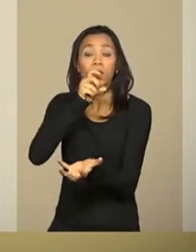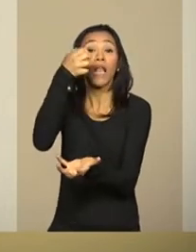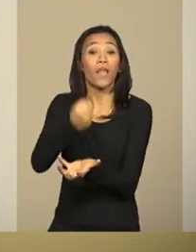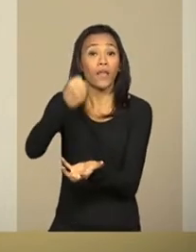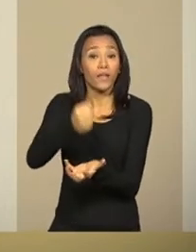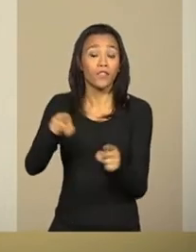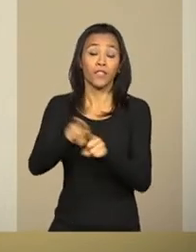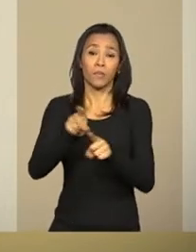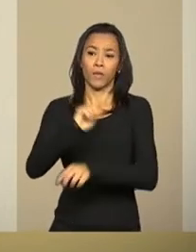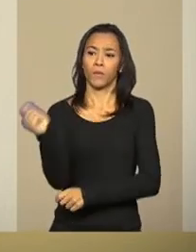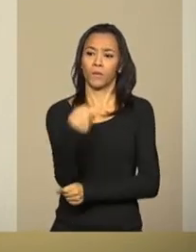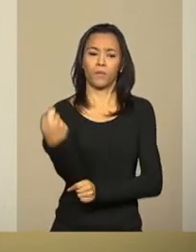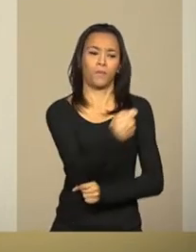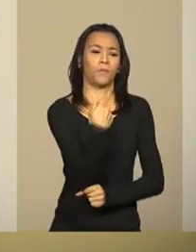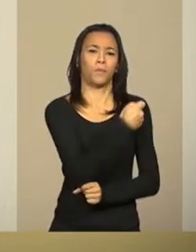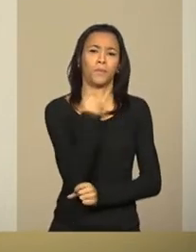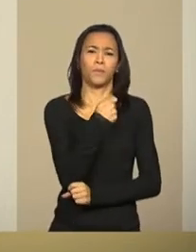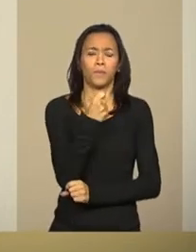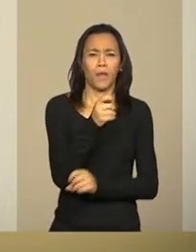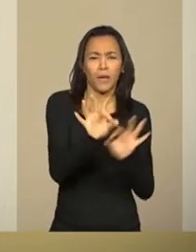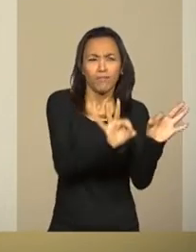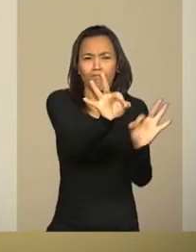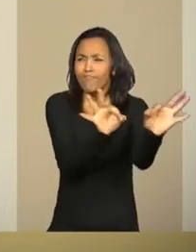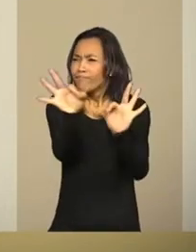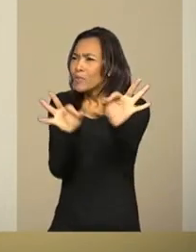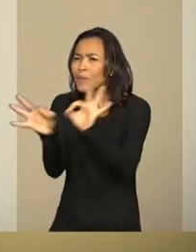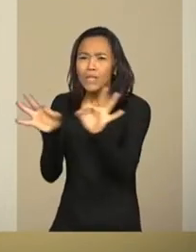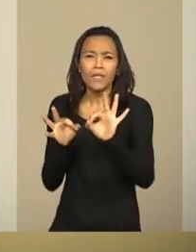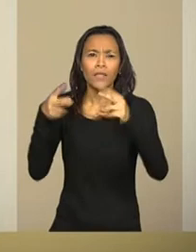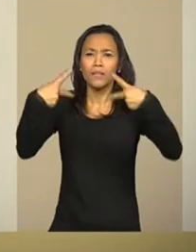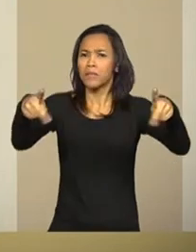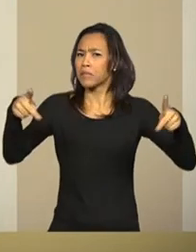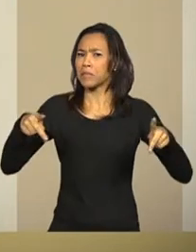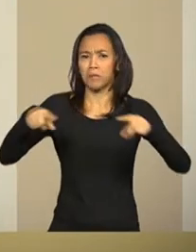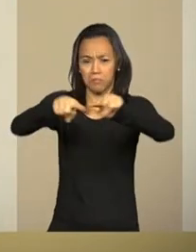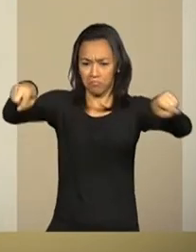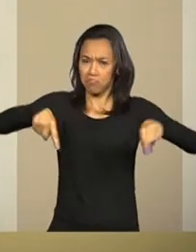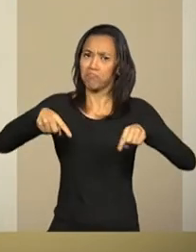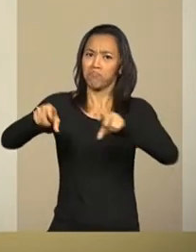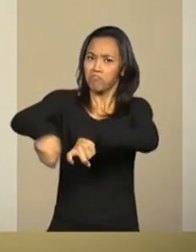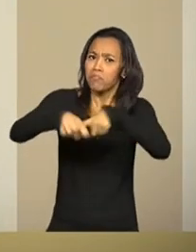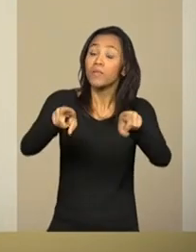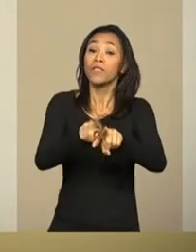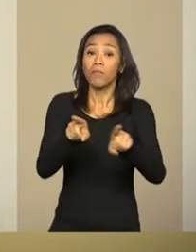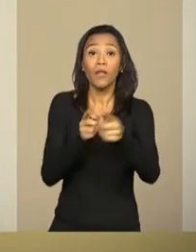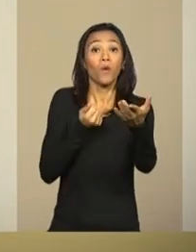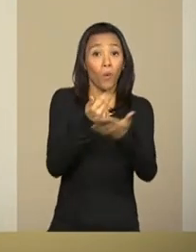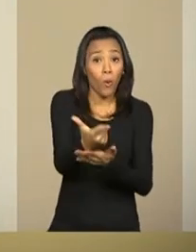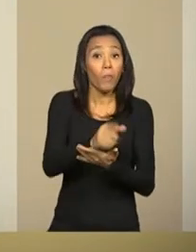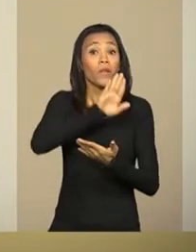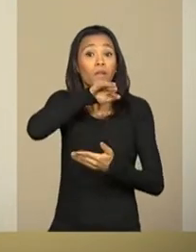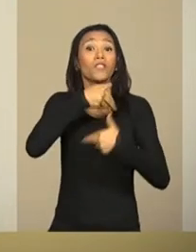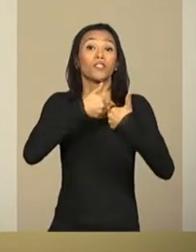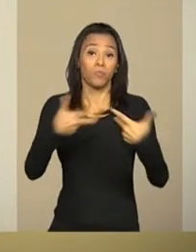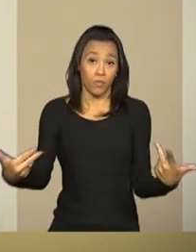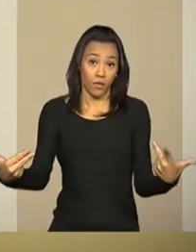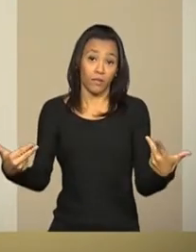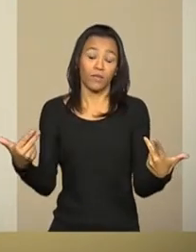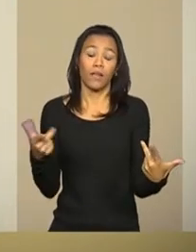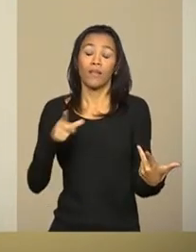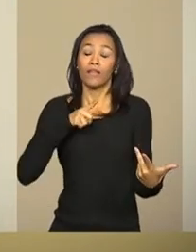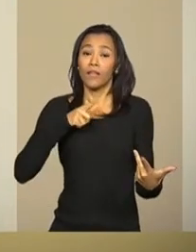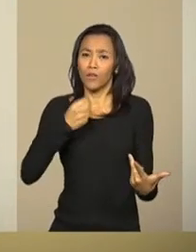sistemas de irrigação, pequenas reformas nas propriedades e até aquisição de animais. Aliás, tem um